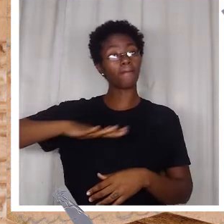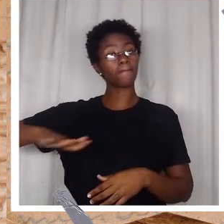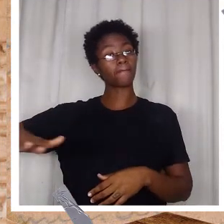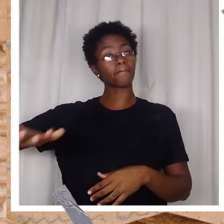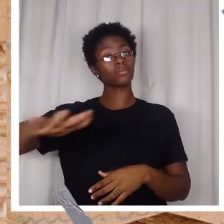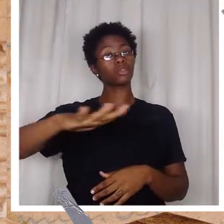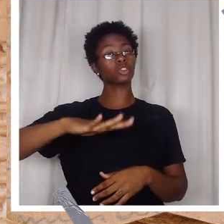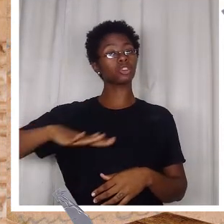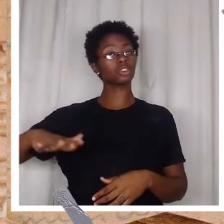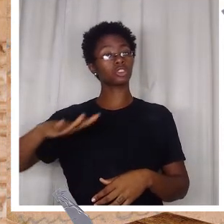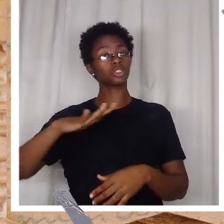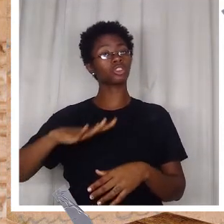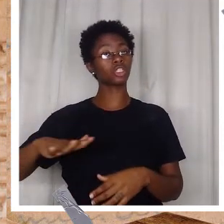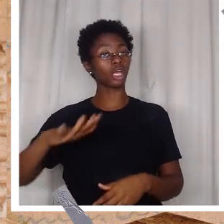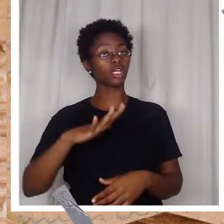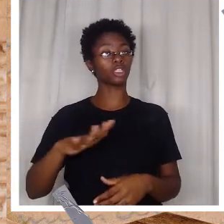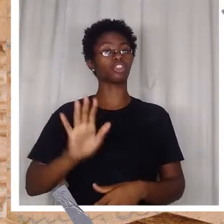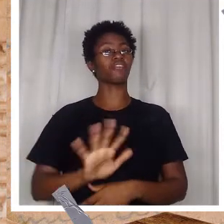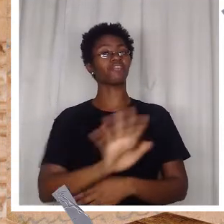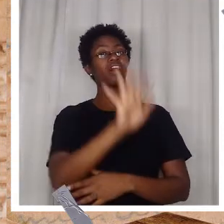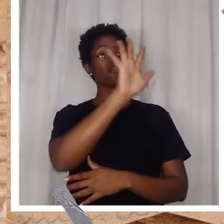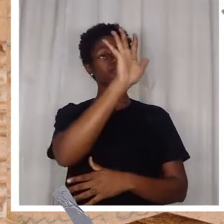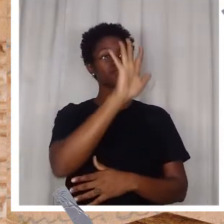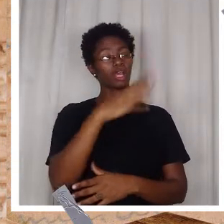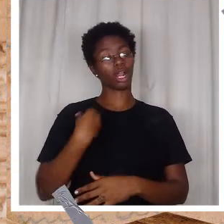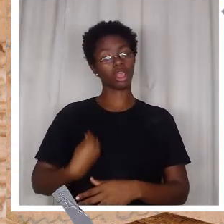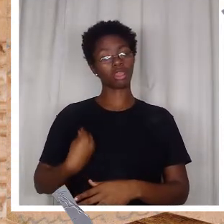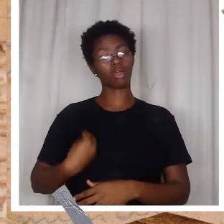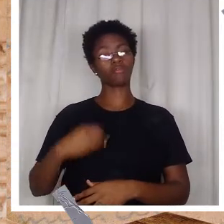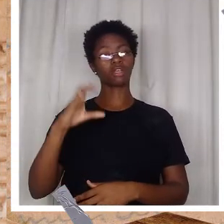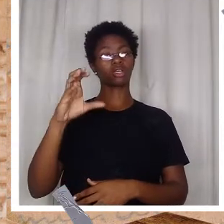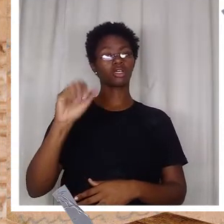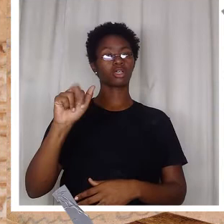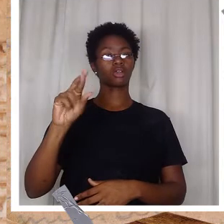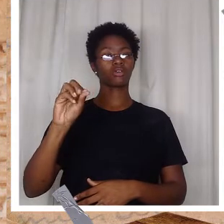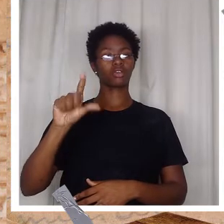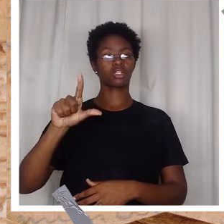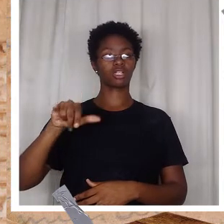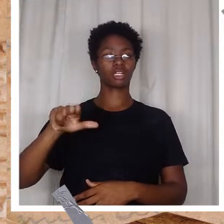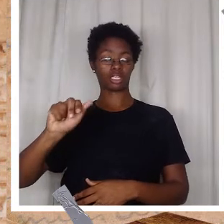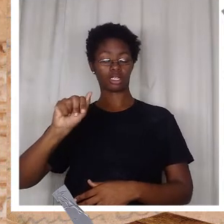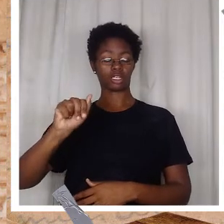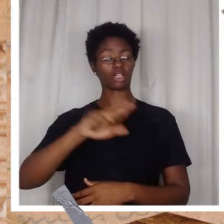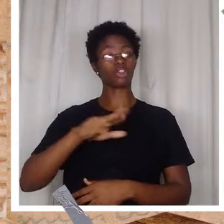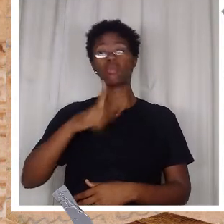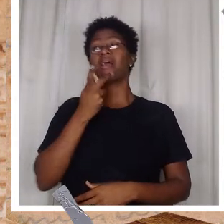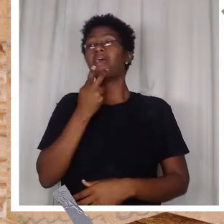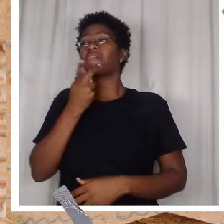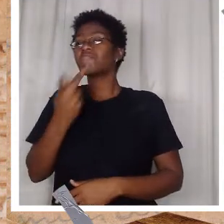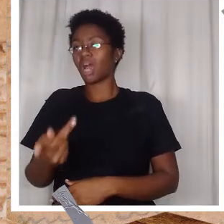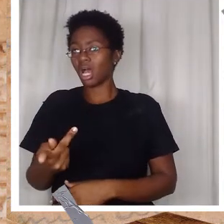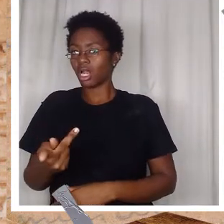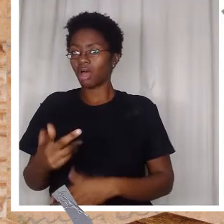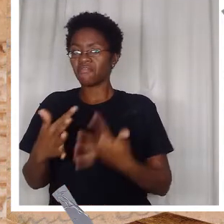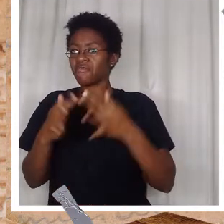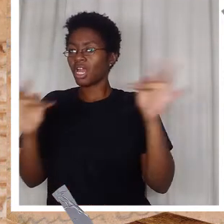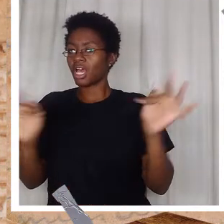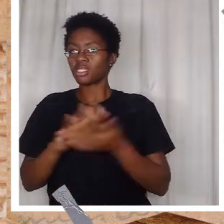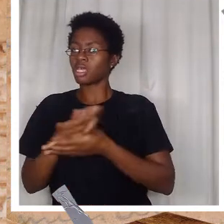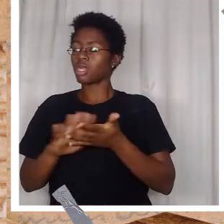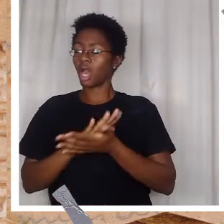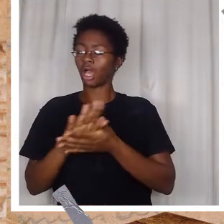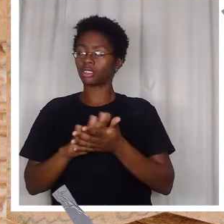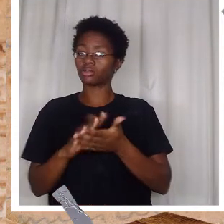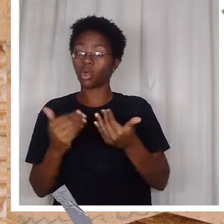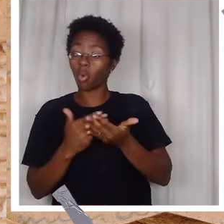pela Carolina na favela, muito mais do que a fala dela efetivamente, como ponto de partida. Queria